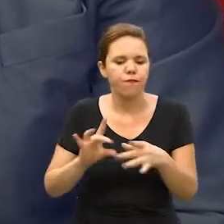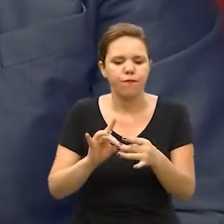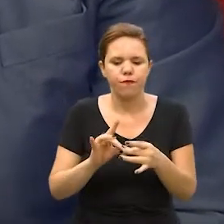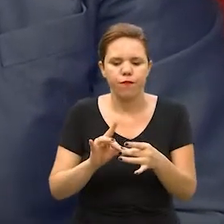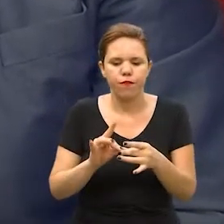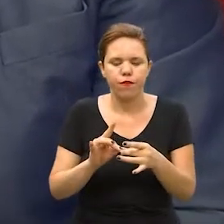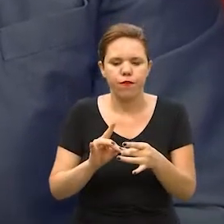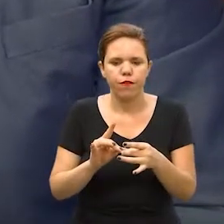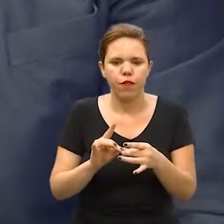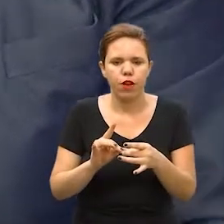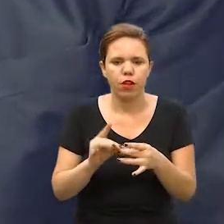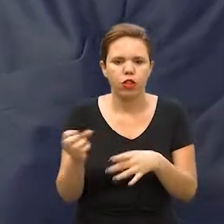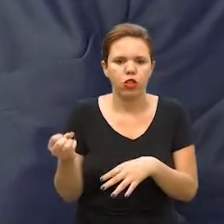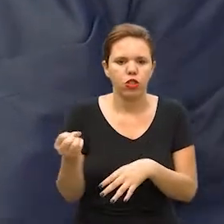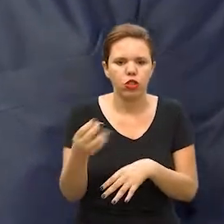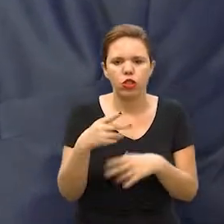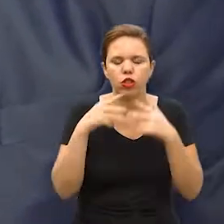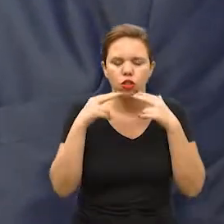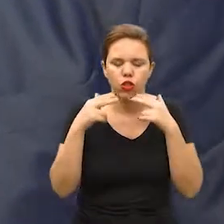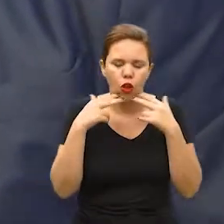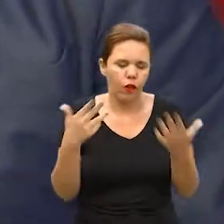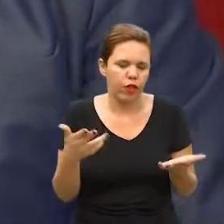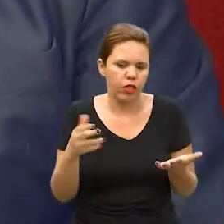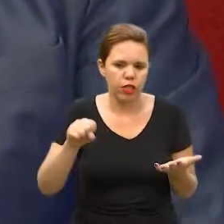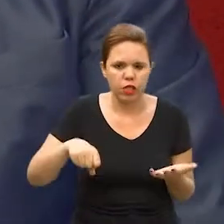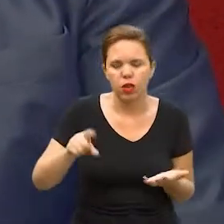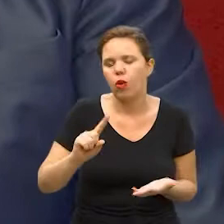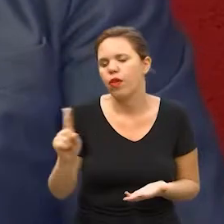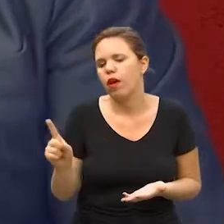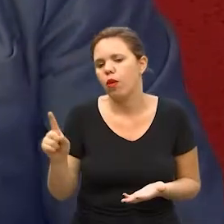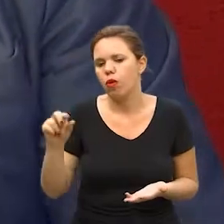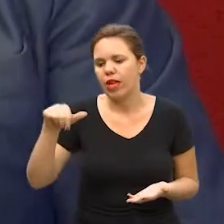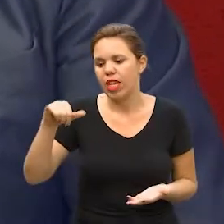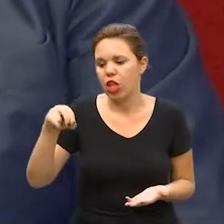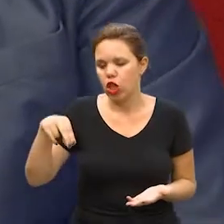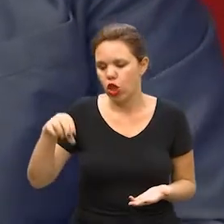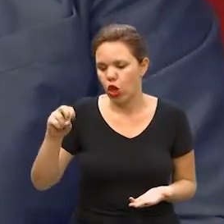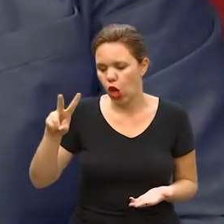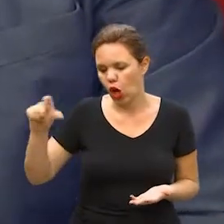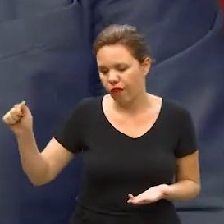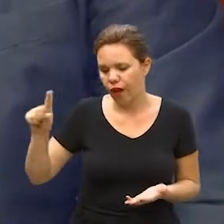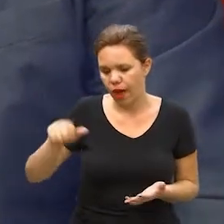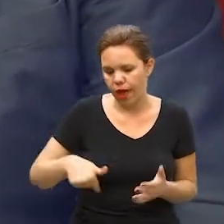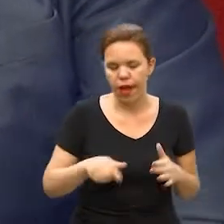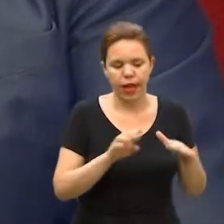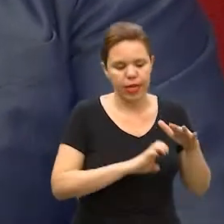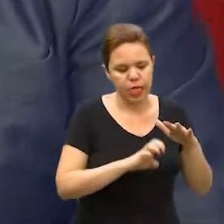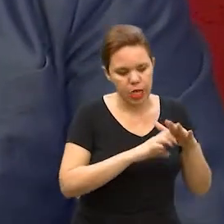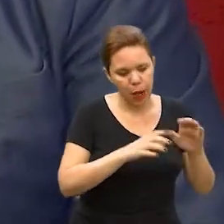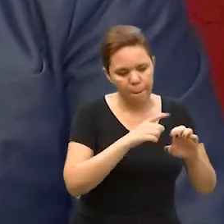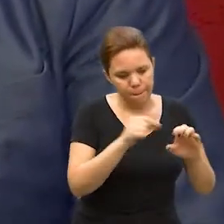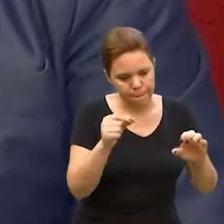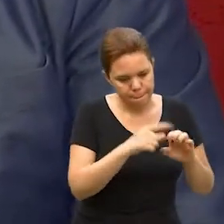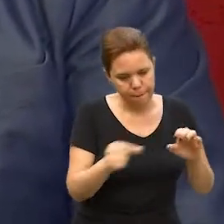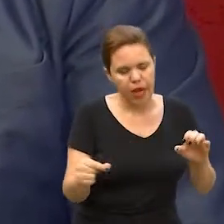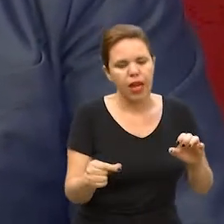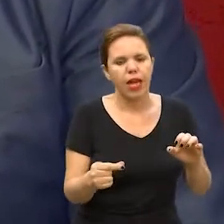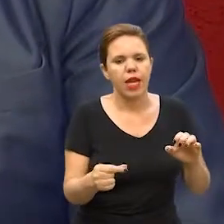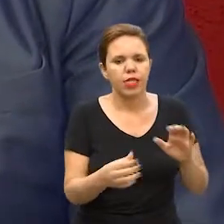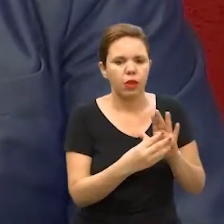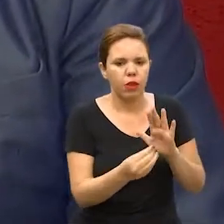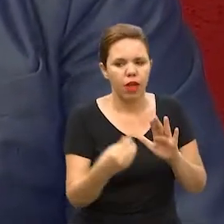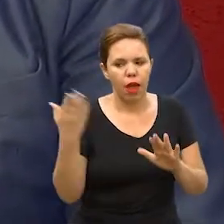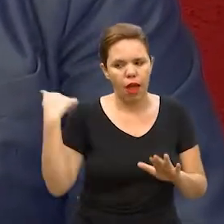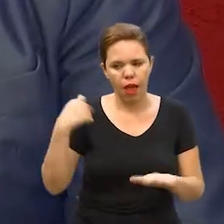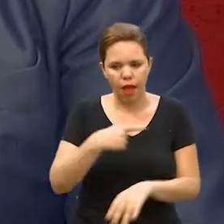ao Inova, ou são? Não, olha, essas empresas são empresas que a gente chama de empresas filhas. Parte delas são empresas de